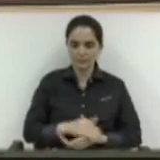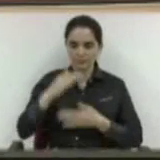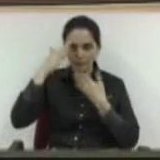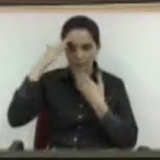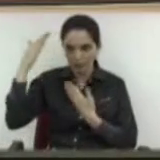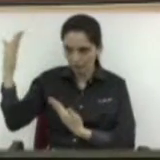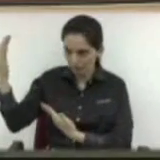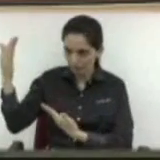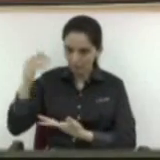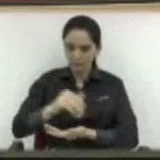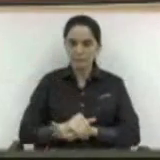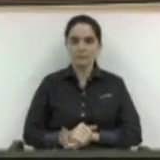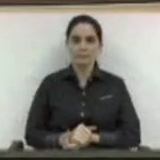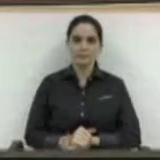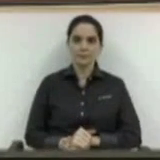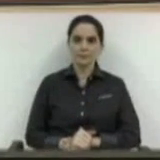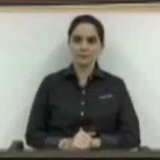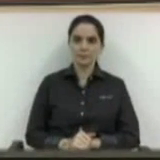esta presidência